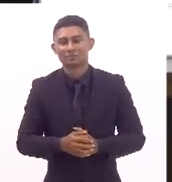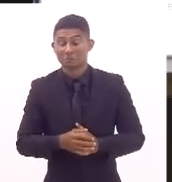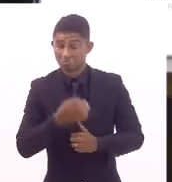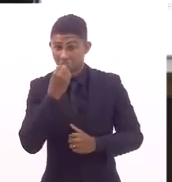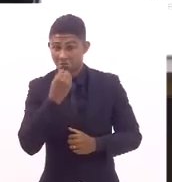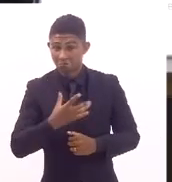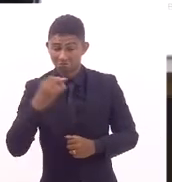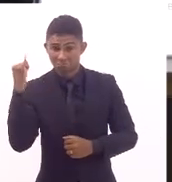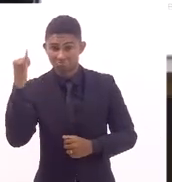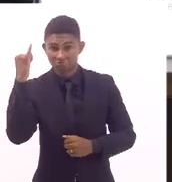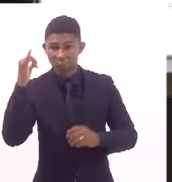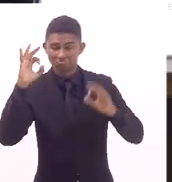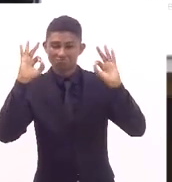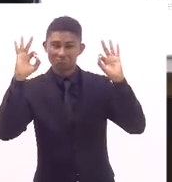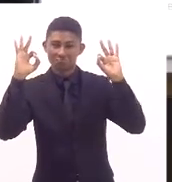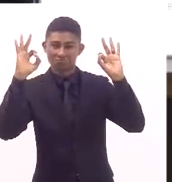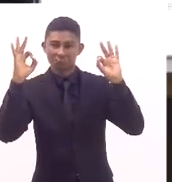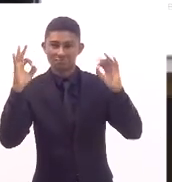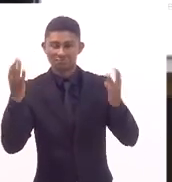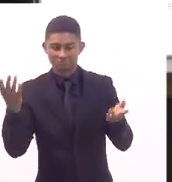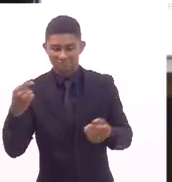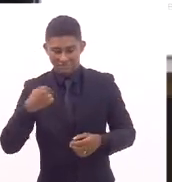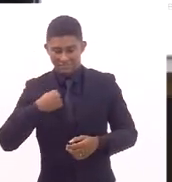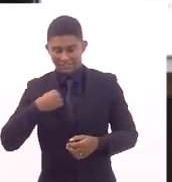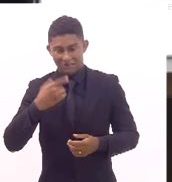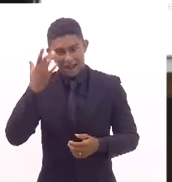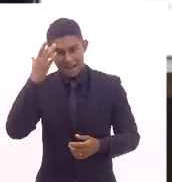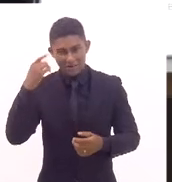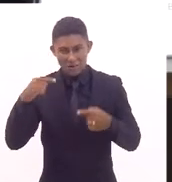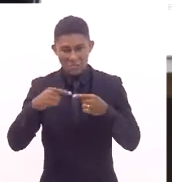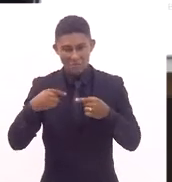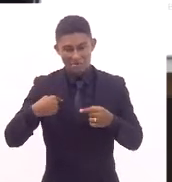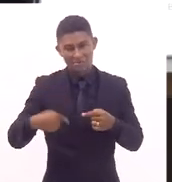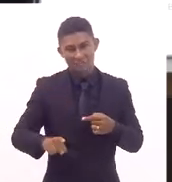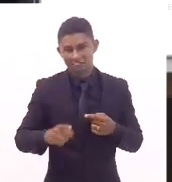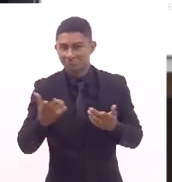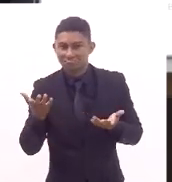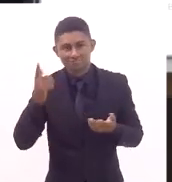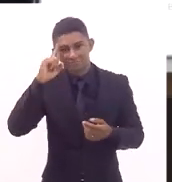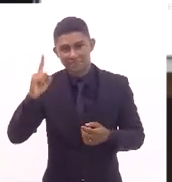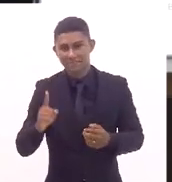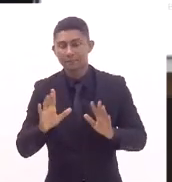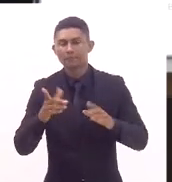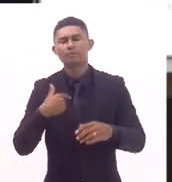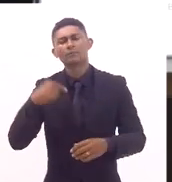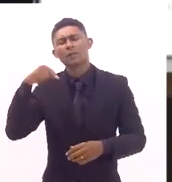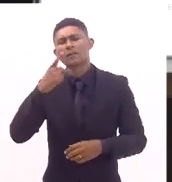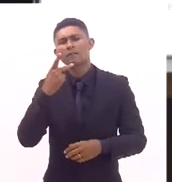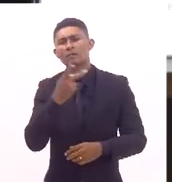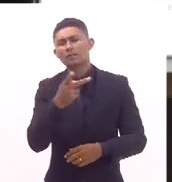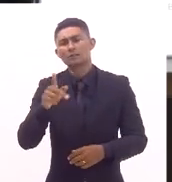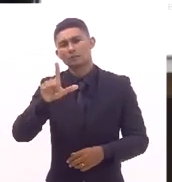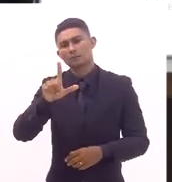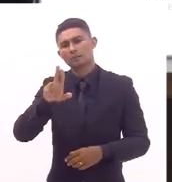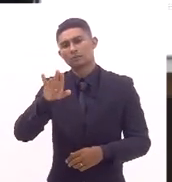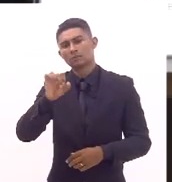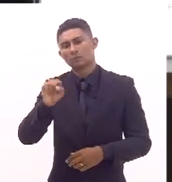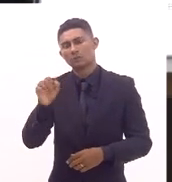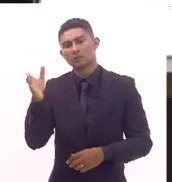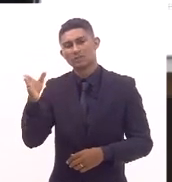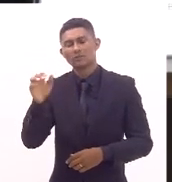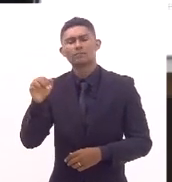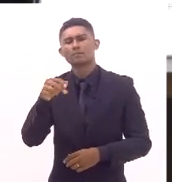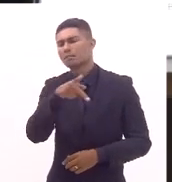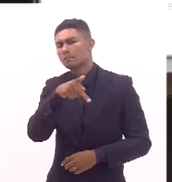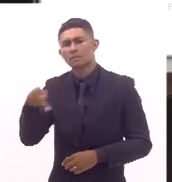luxo em gente nossa nem sei se eu mereço tanto Tá bom eu quero mencionar a presença de Luiz Alberto de Jesus